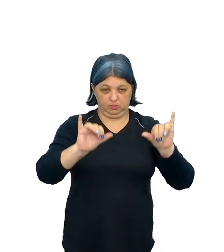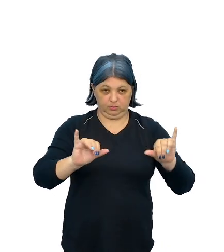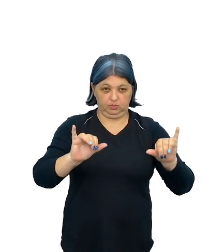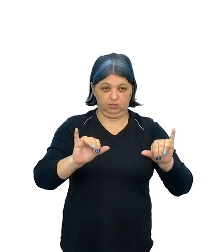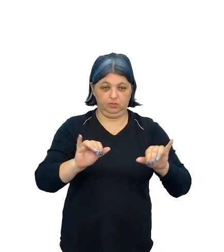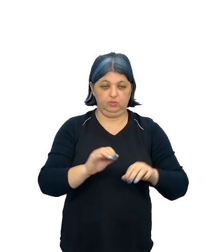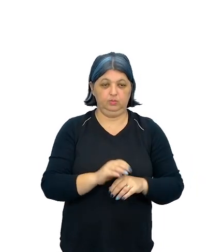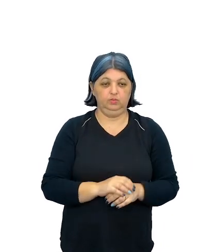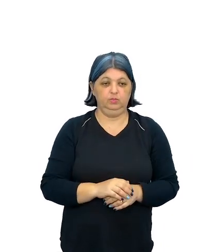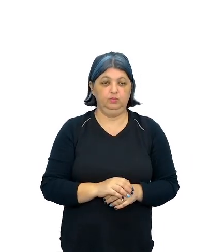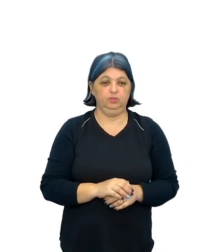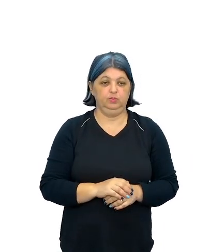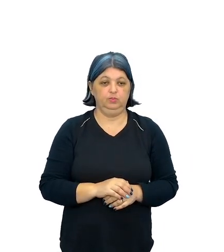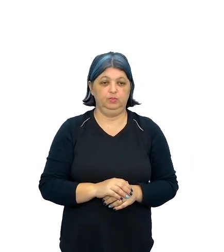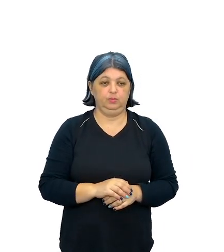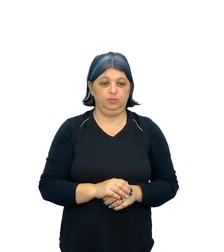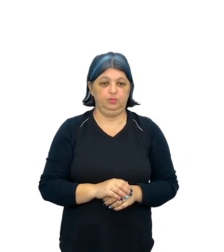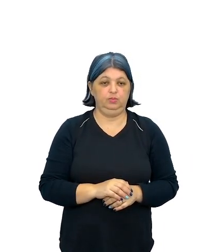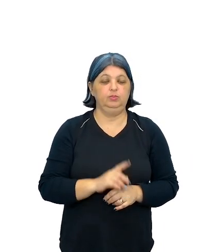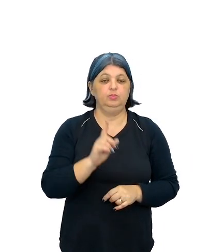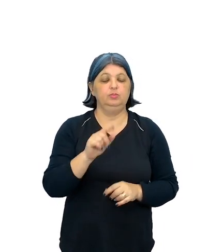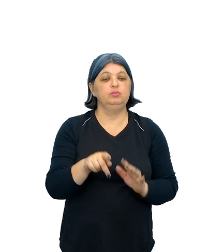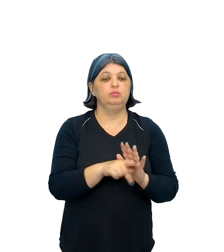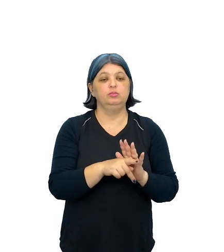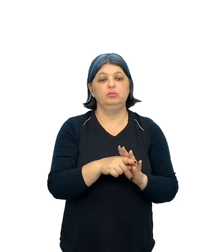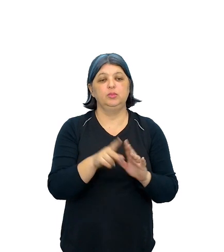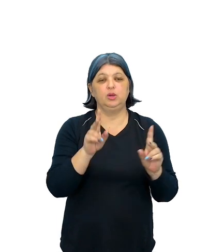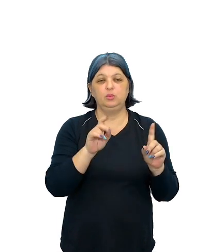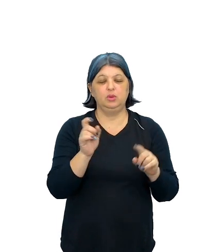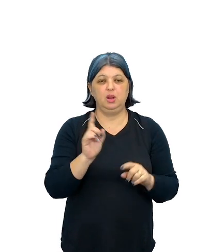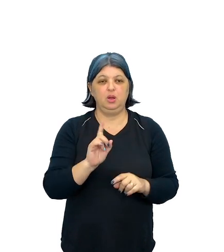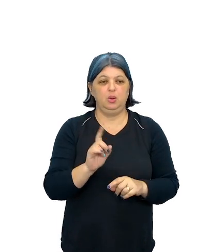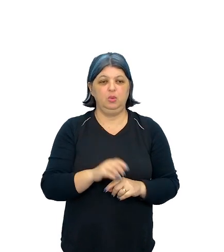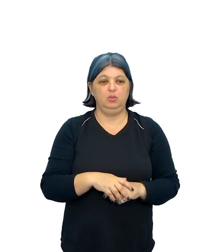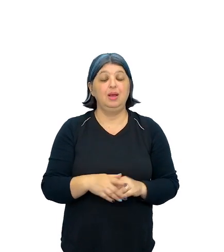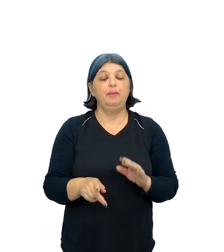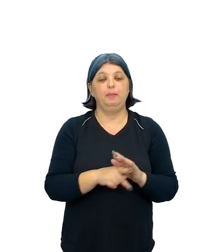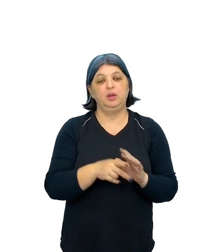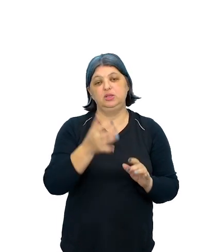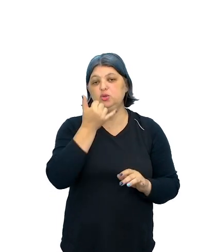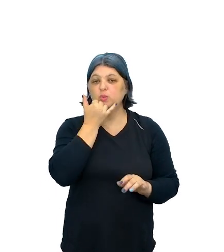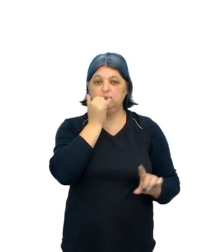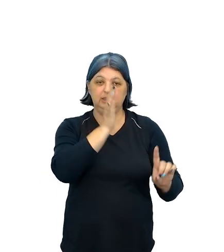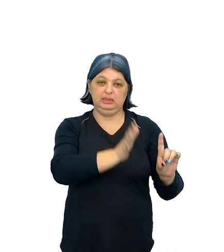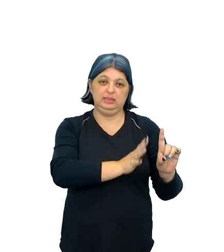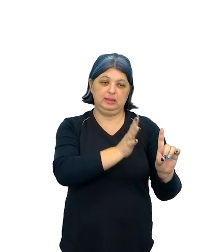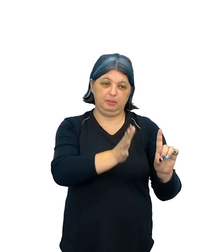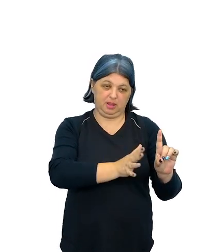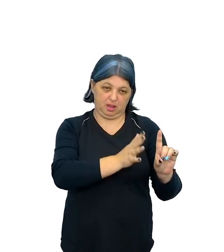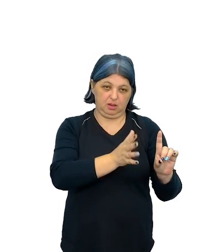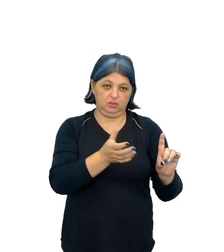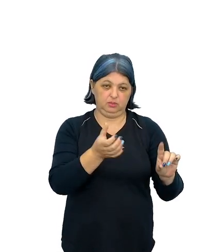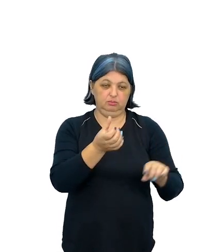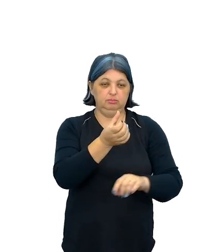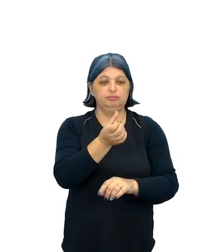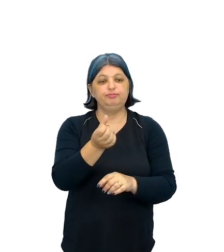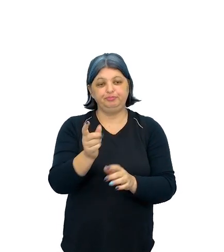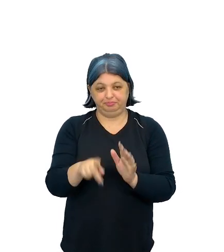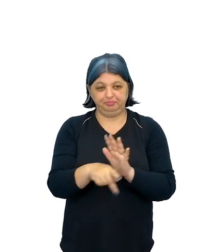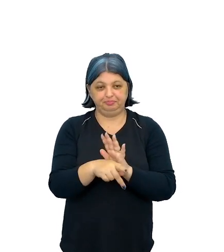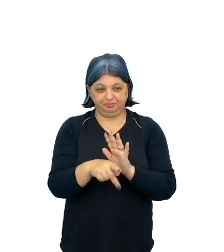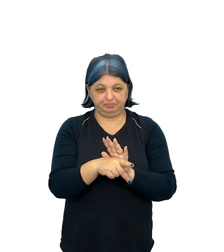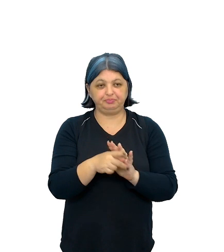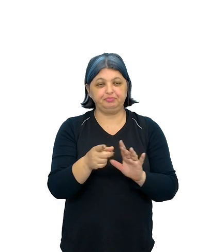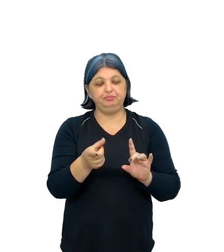publicitária que abordem aí, deixa eu ver, não, é um seminário, desculpa, no sexto é seminário. Então, eles